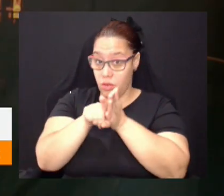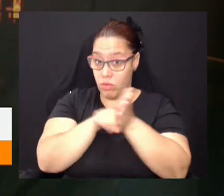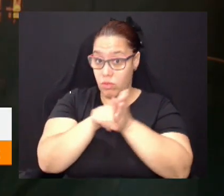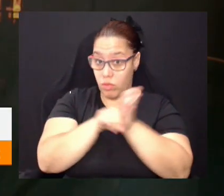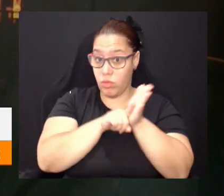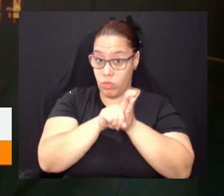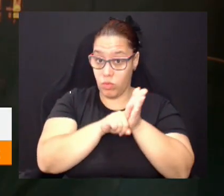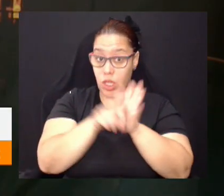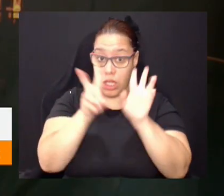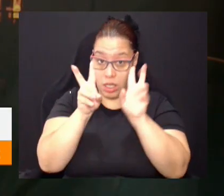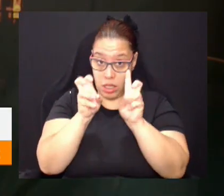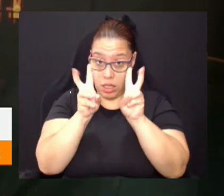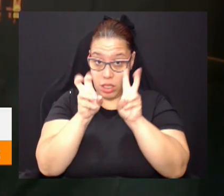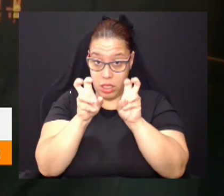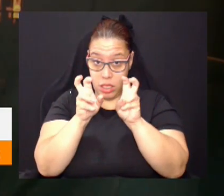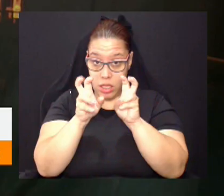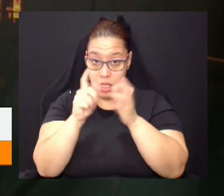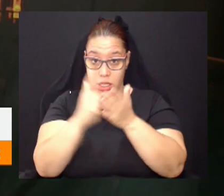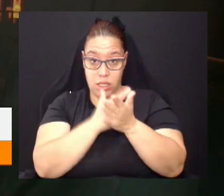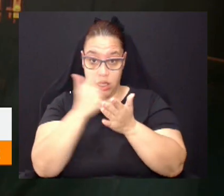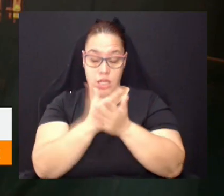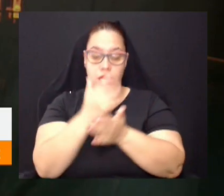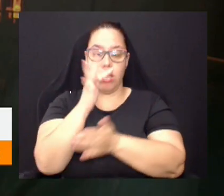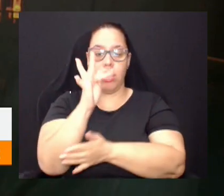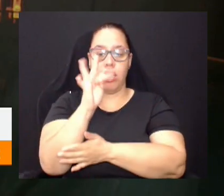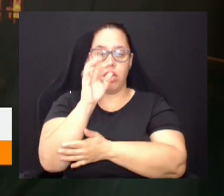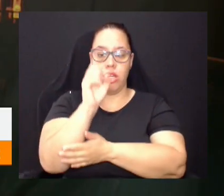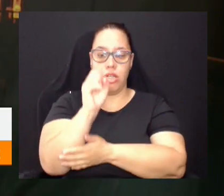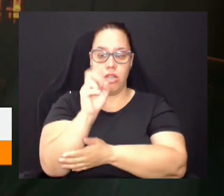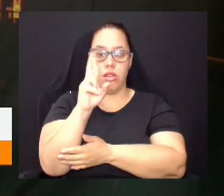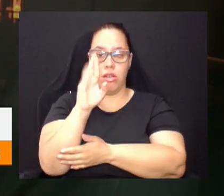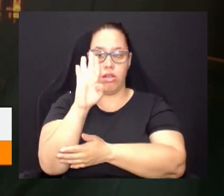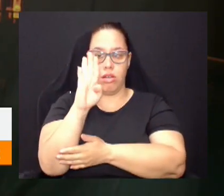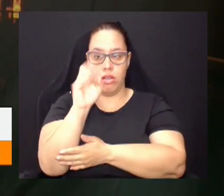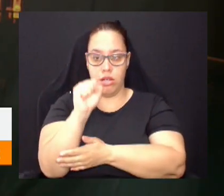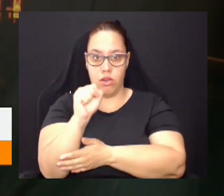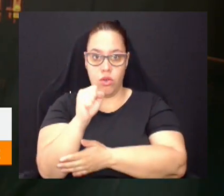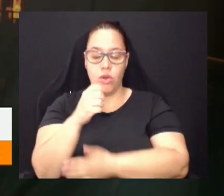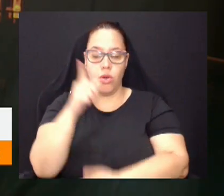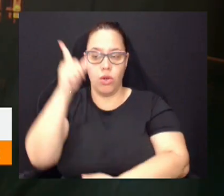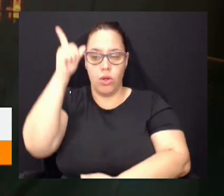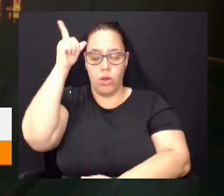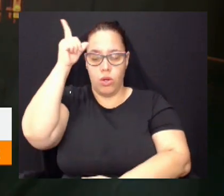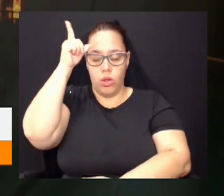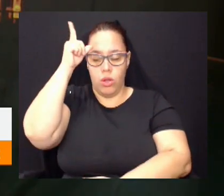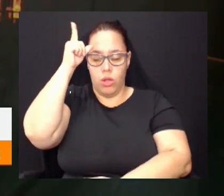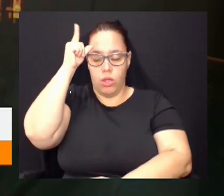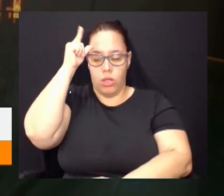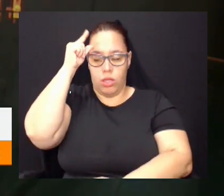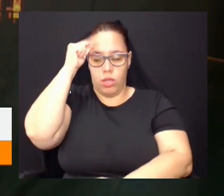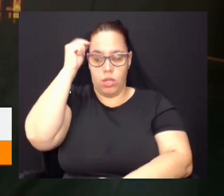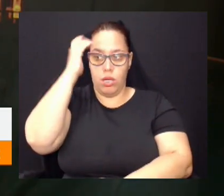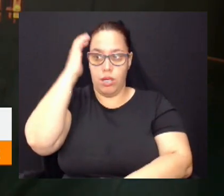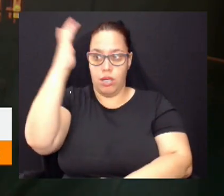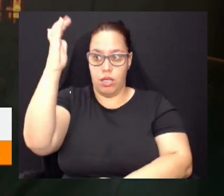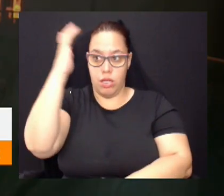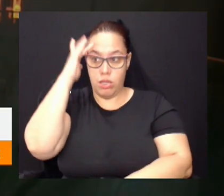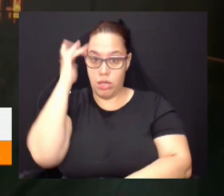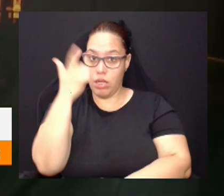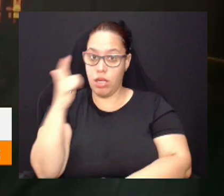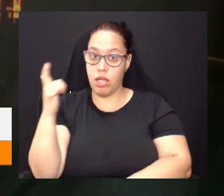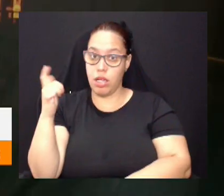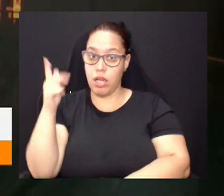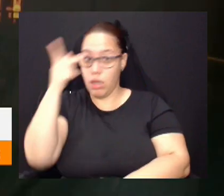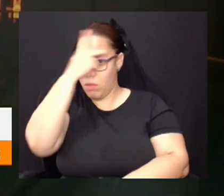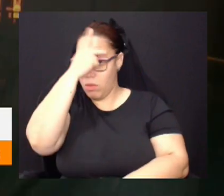assunto, a revista Forbes, ela aponta que o alívio ao imaginar uma vida sem o parceiro é um